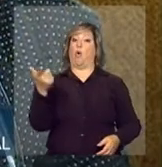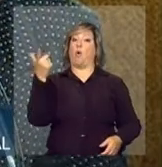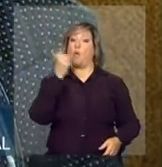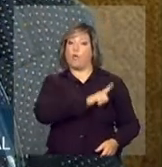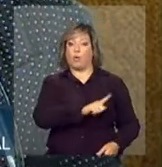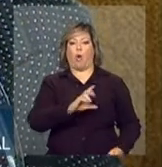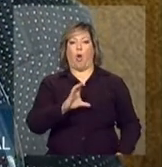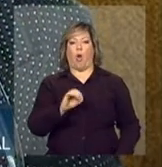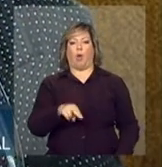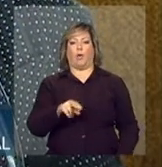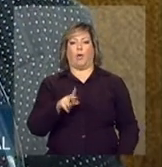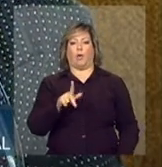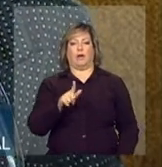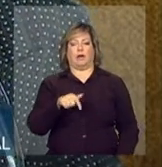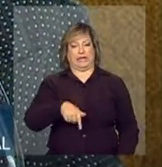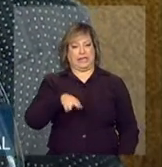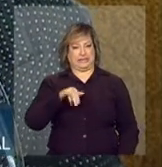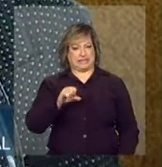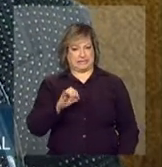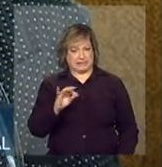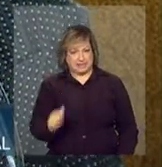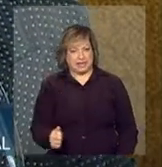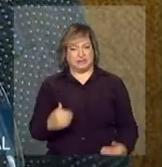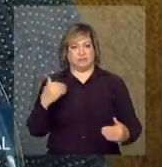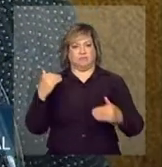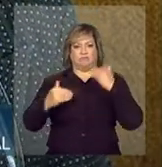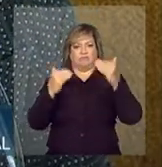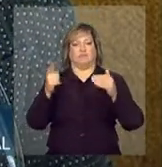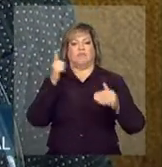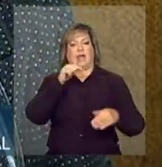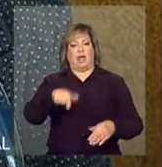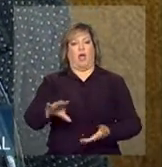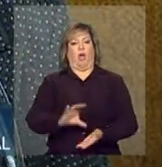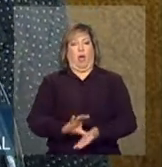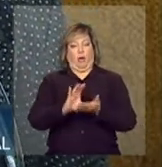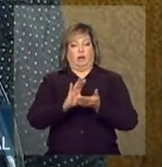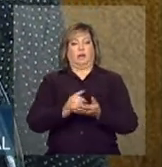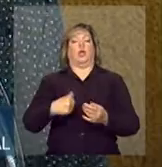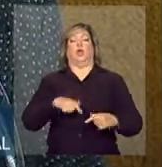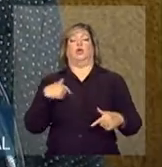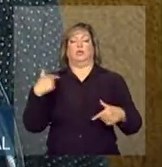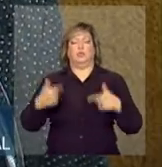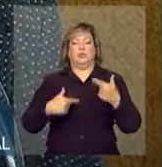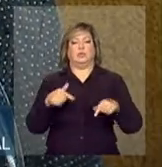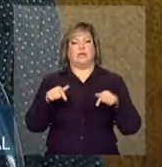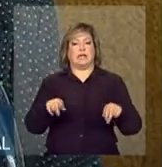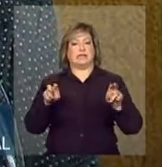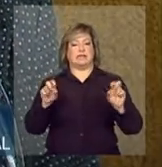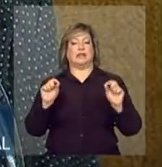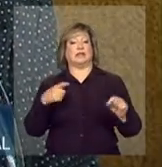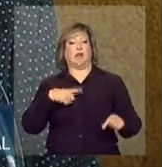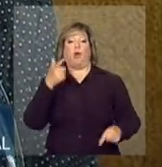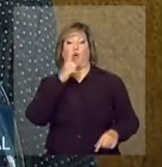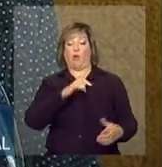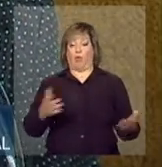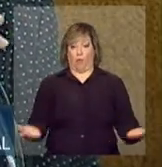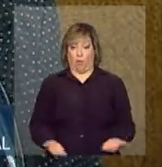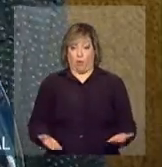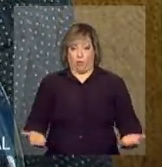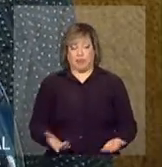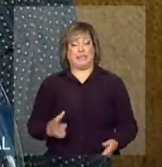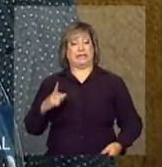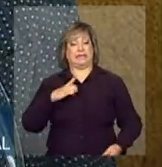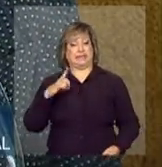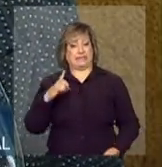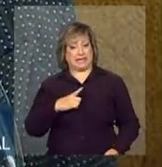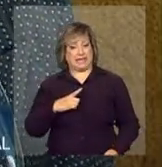é uma conquista desse Conselho, que é uma conquista de todos nós que militamos por essa agenda, de ter conseguido hoje ter